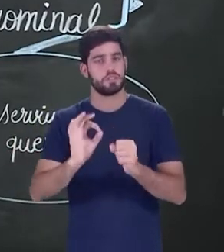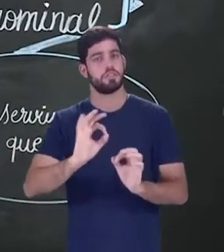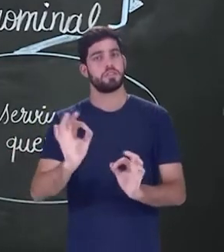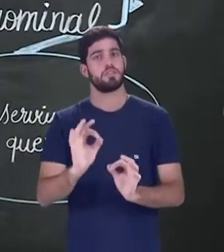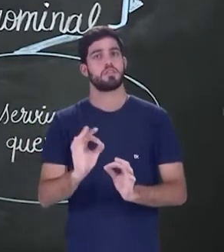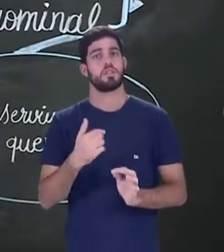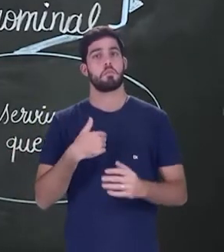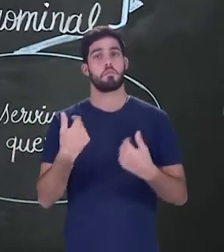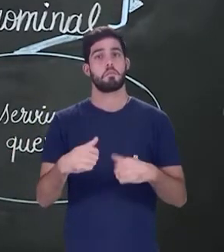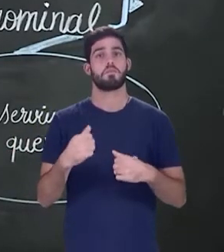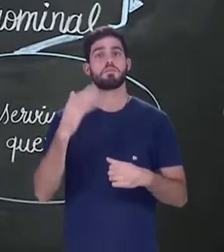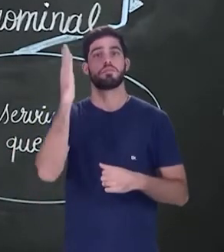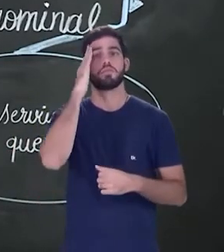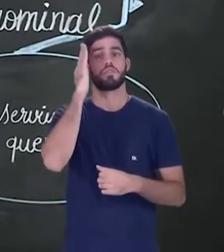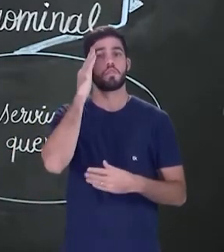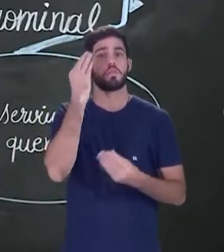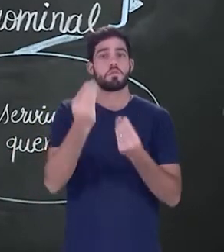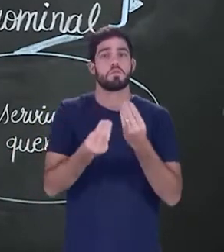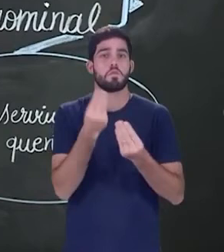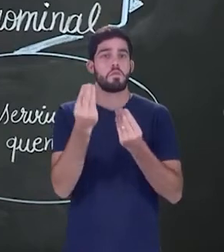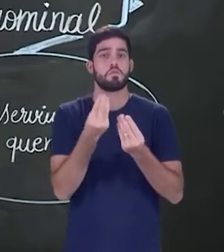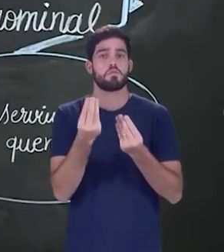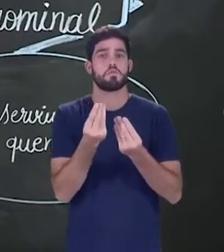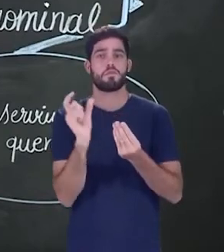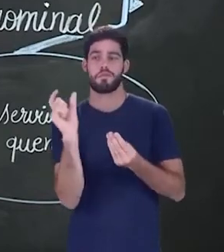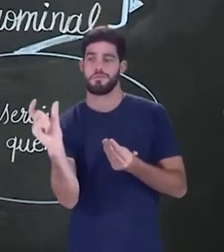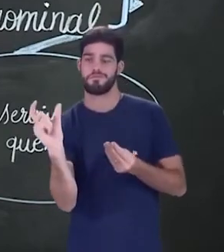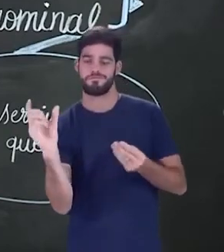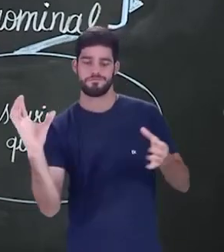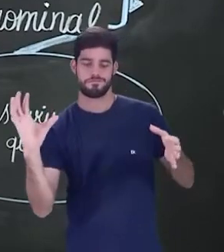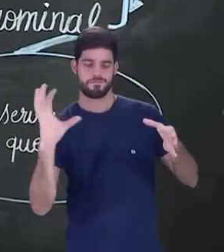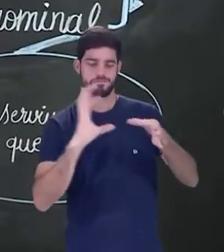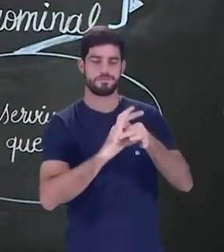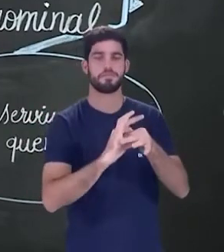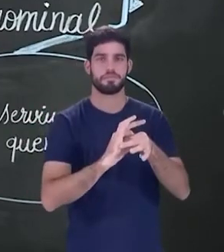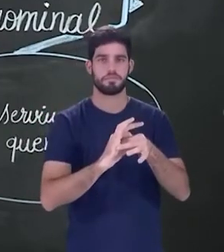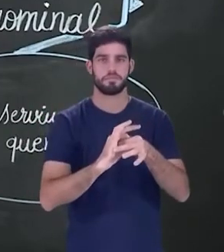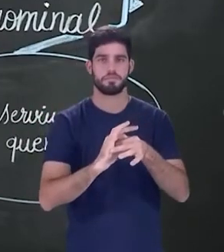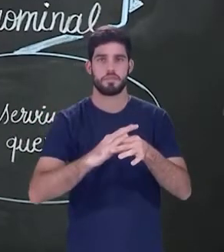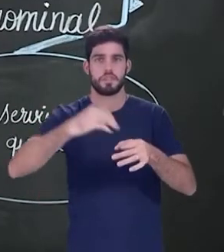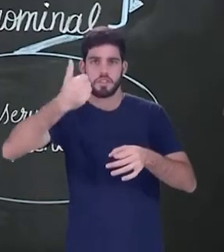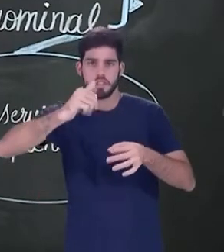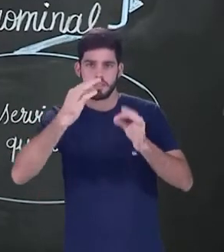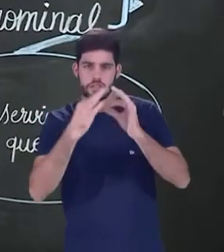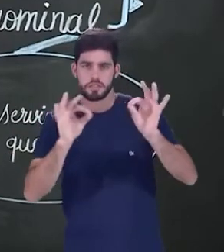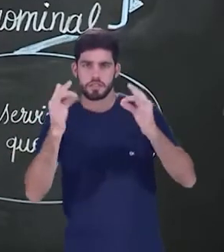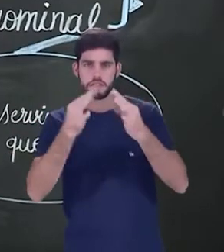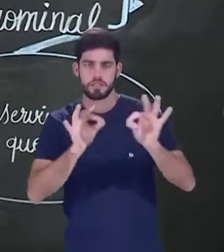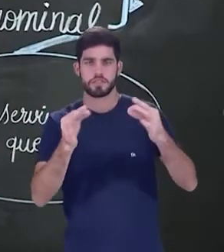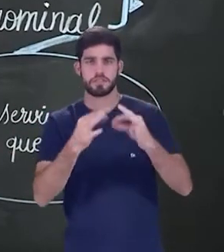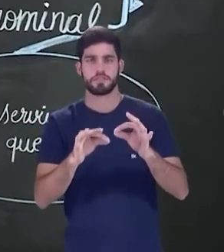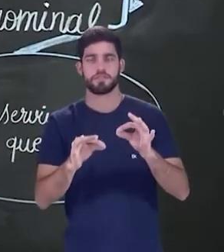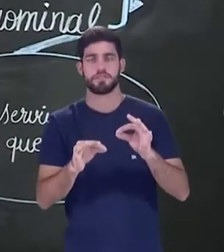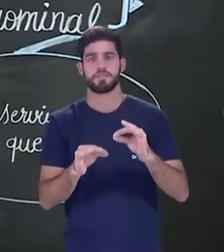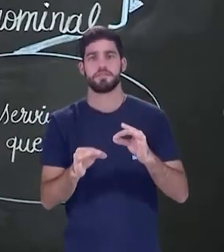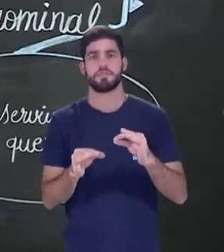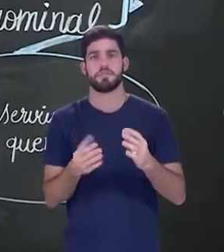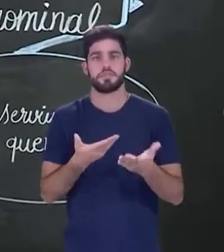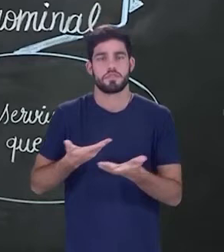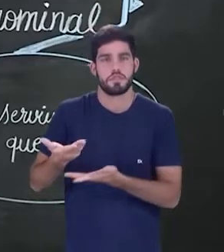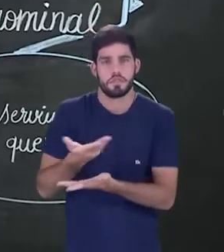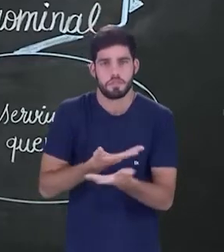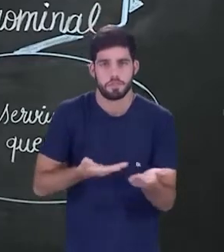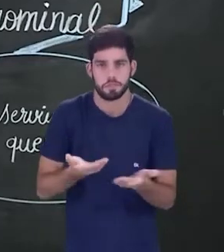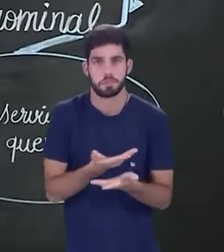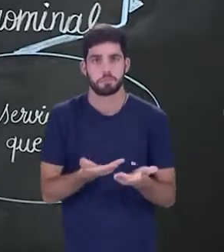entender como esta palavra se relaciona com outras. A análise sintática, quando a gente faz esse processo, a gente está fazendo um processo de combinações, de